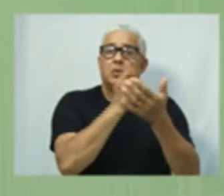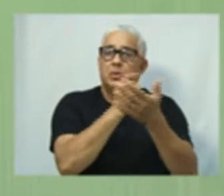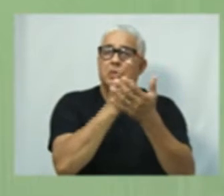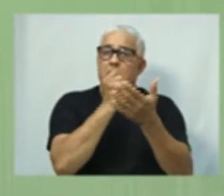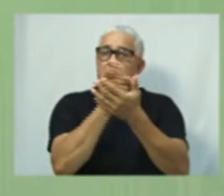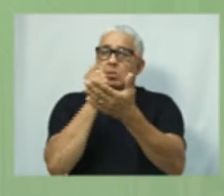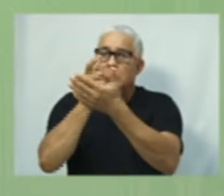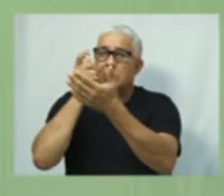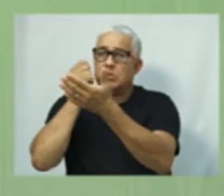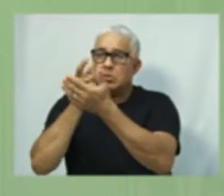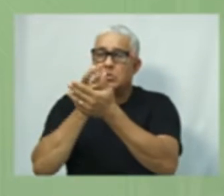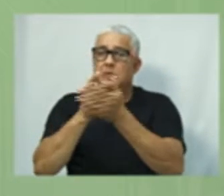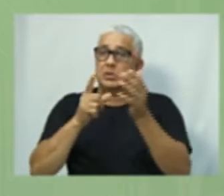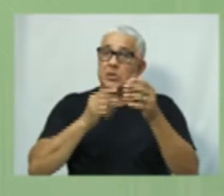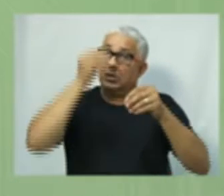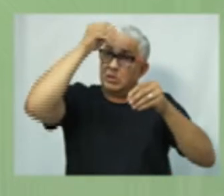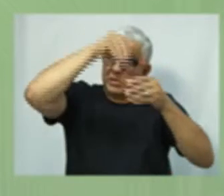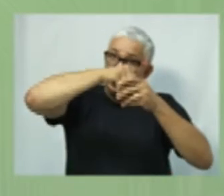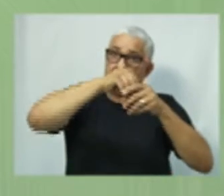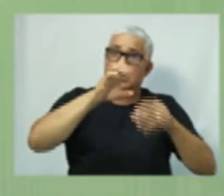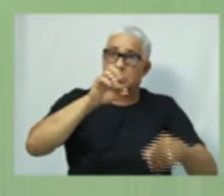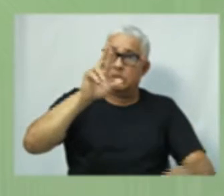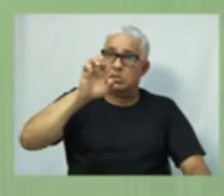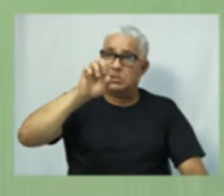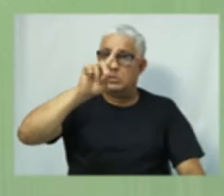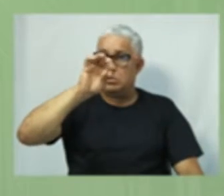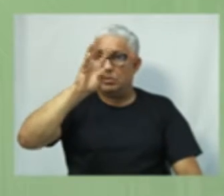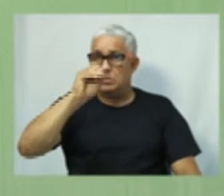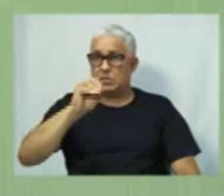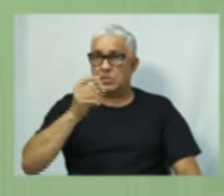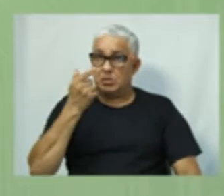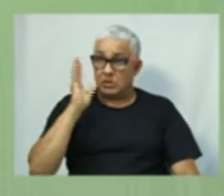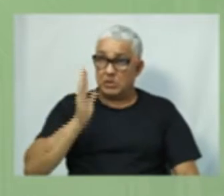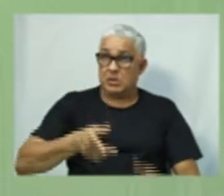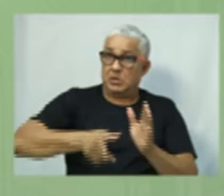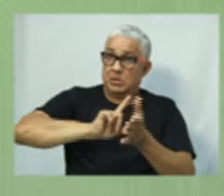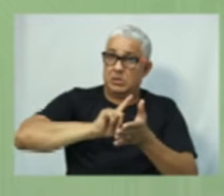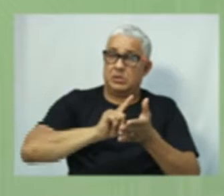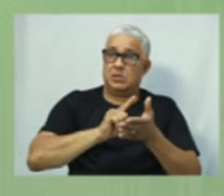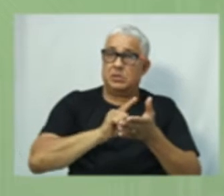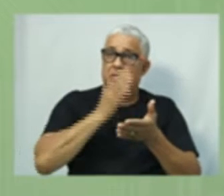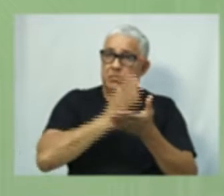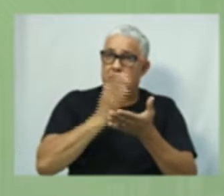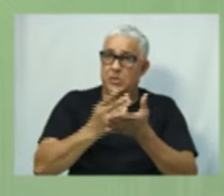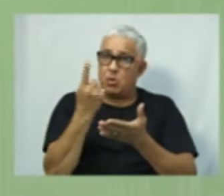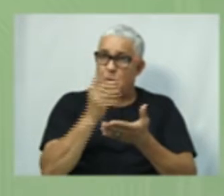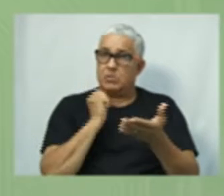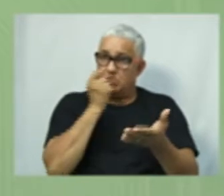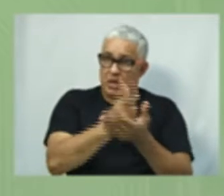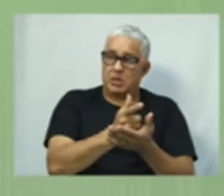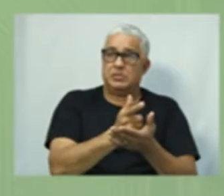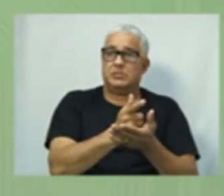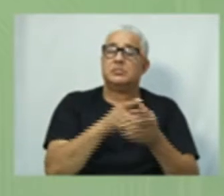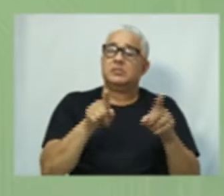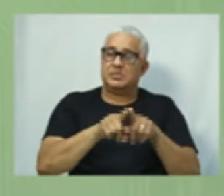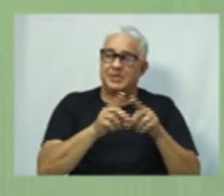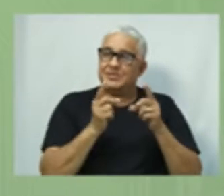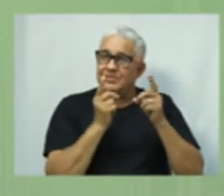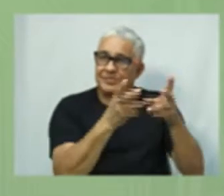vai tendo crédito, ou seja, ele já antecipou, ele já pagou uma parcela. Quando chega na venda, que ele deveria